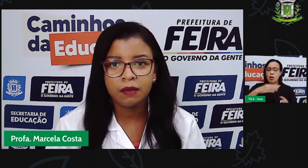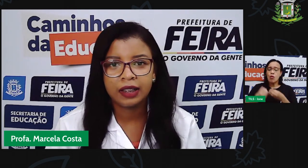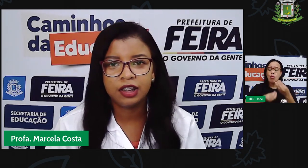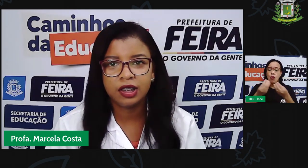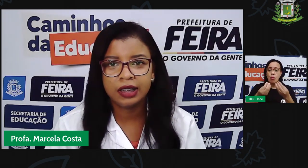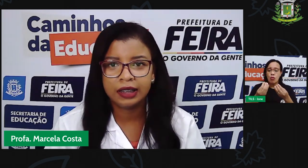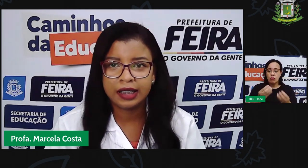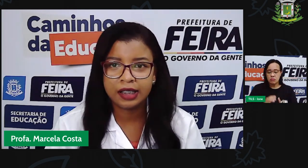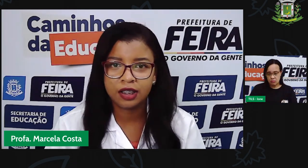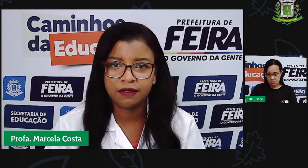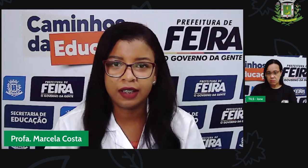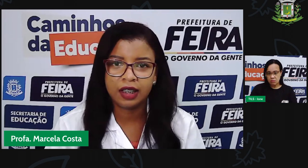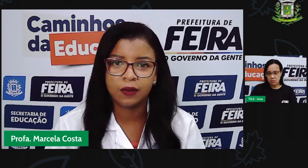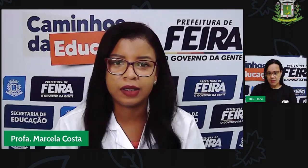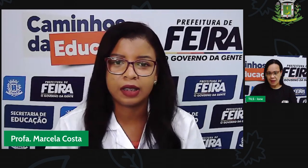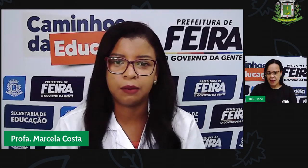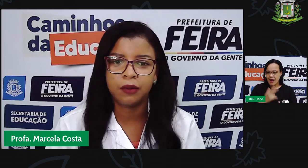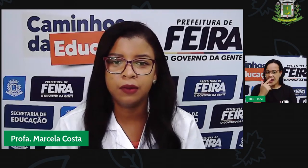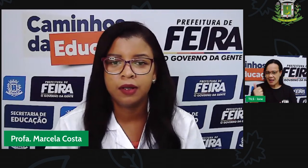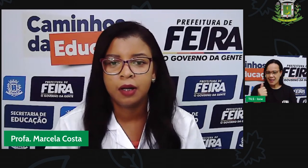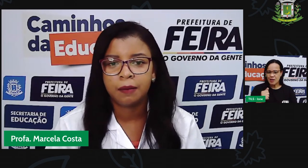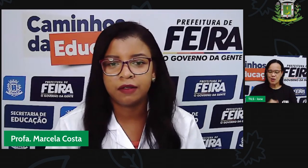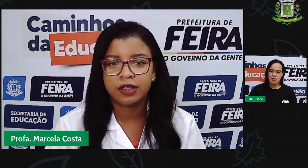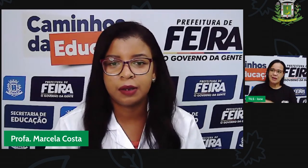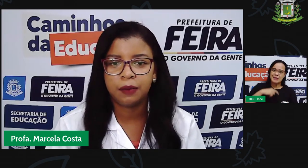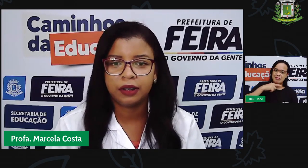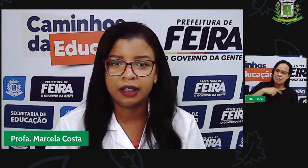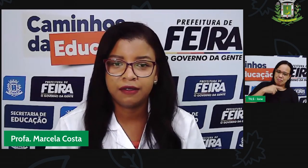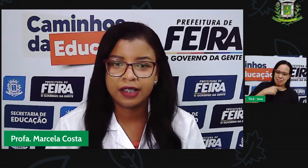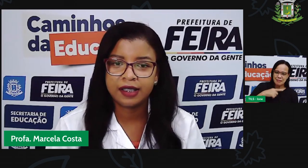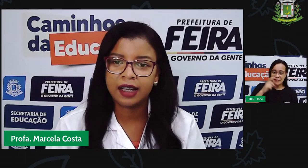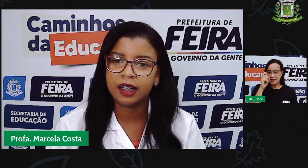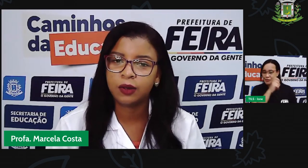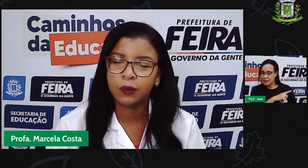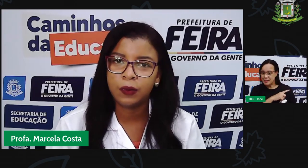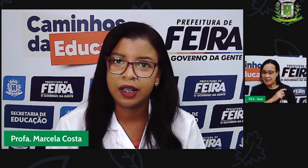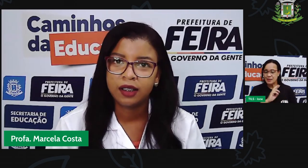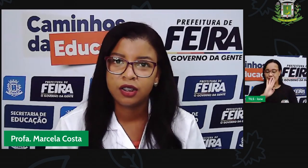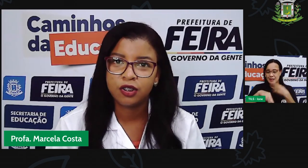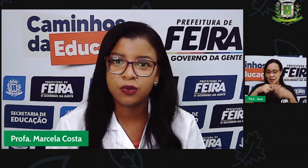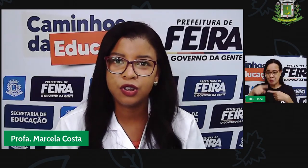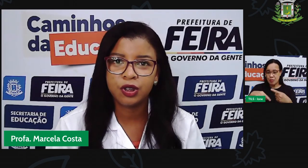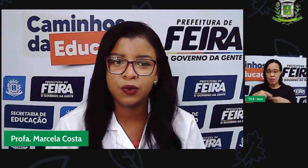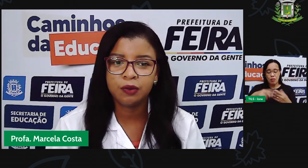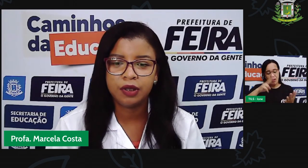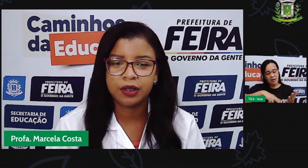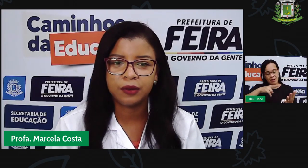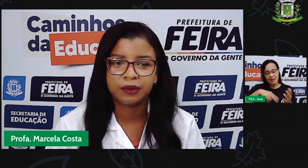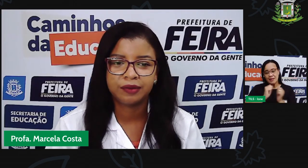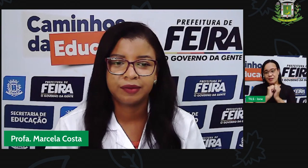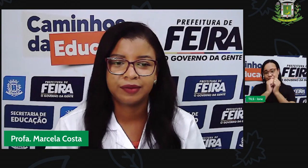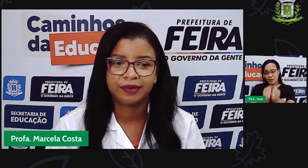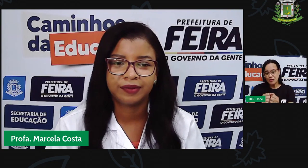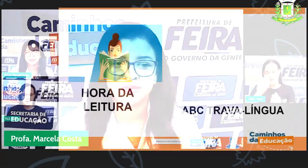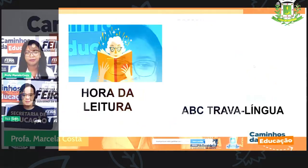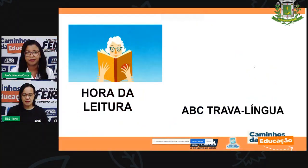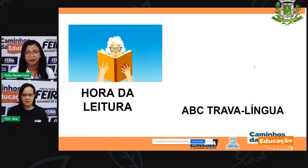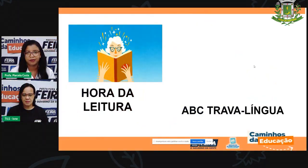De Desses Travalíngua Tá bom Pra você Poder Fazer A leitura Juntinho Comigo